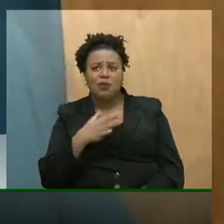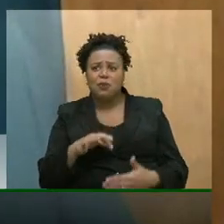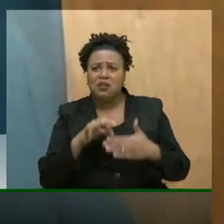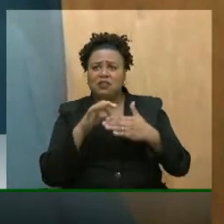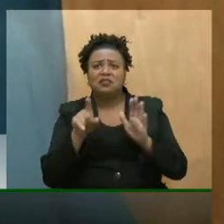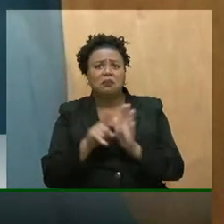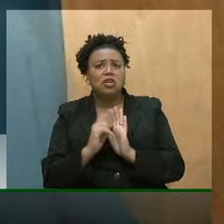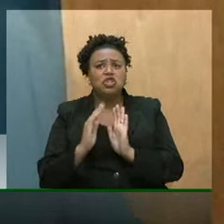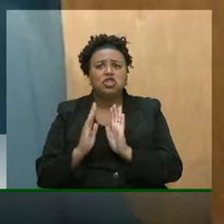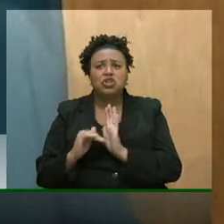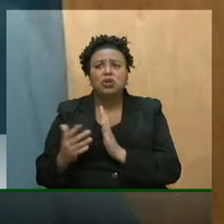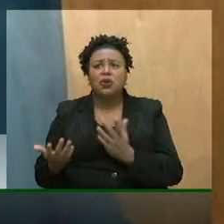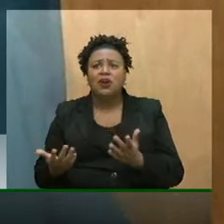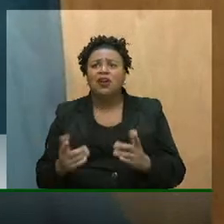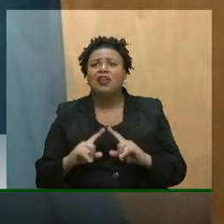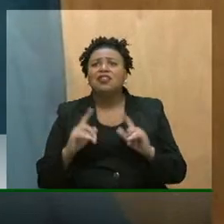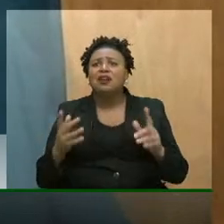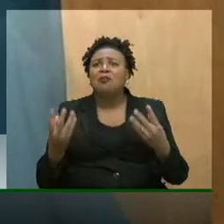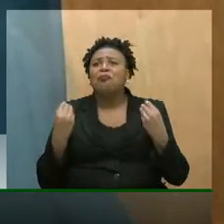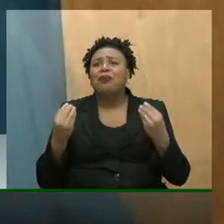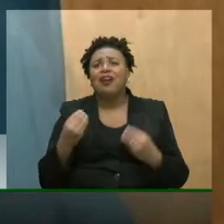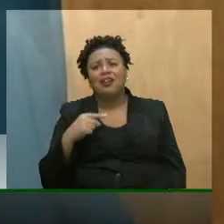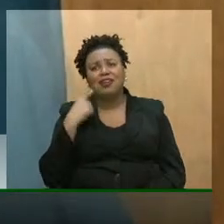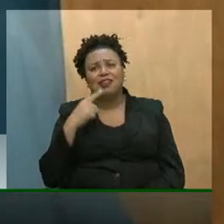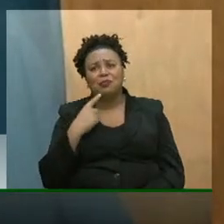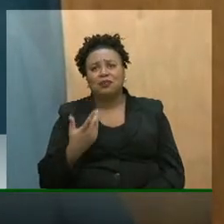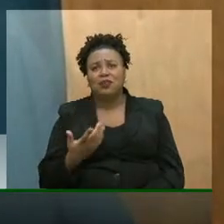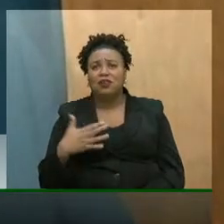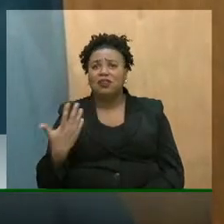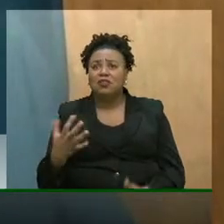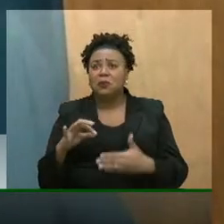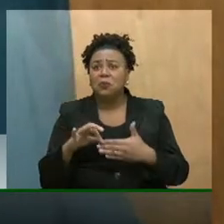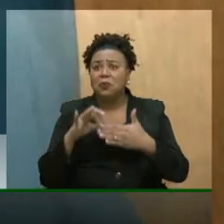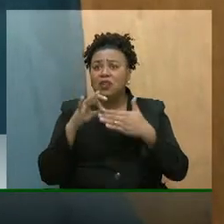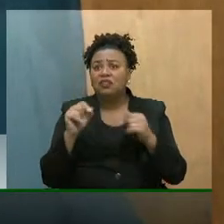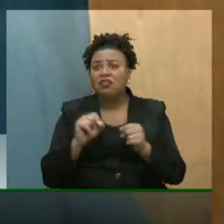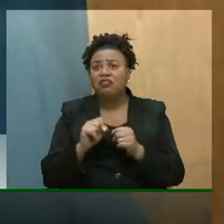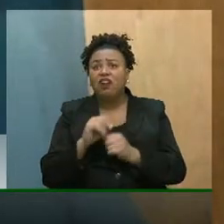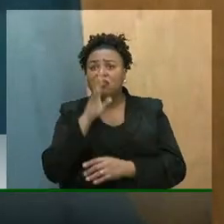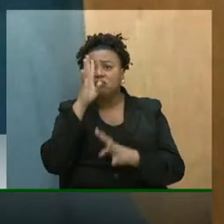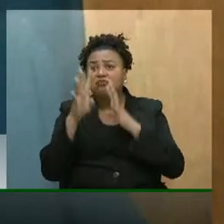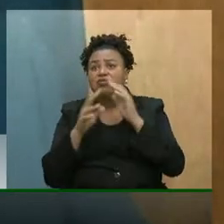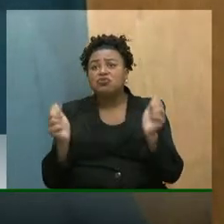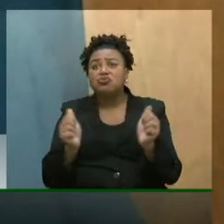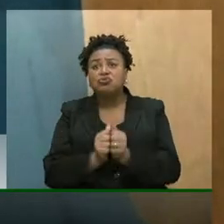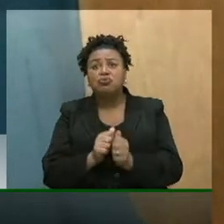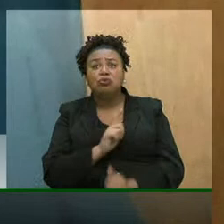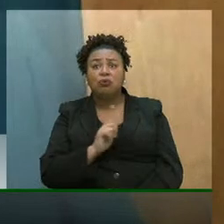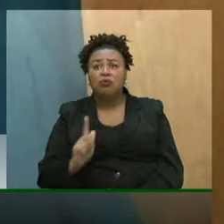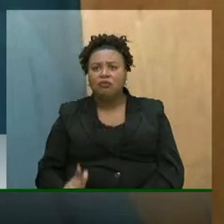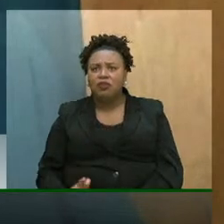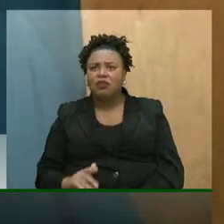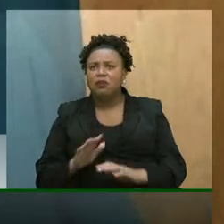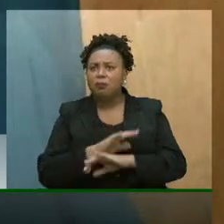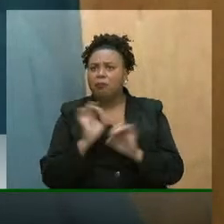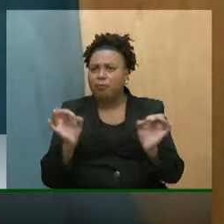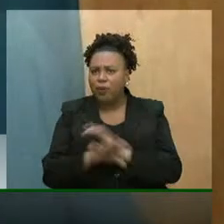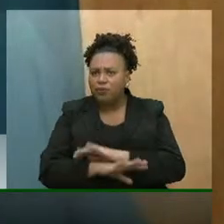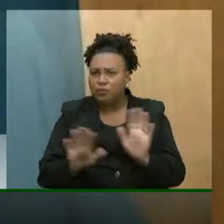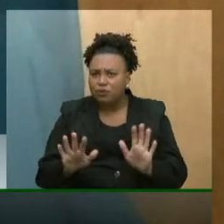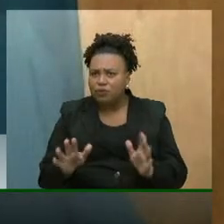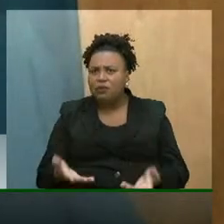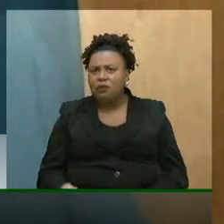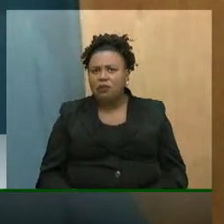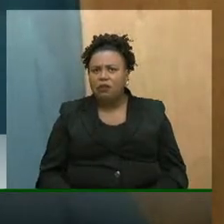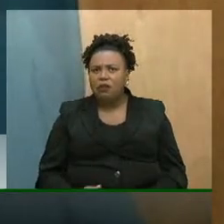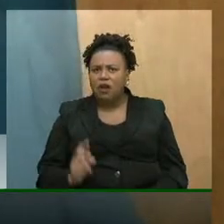contemplado. Então, para quê, deputado? Então, o líder do governo faz o que quer junto com o governador e deu.